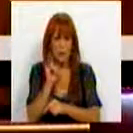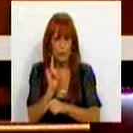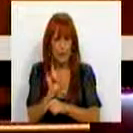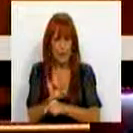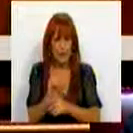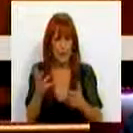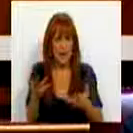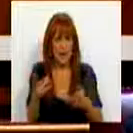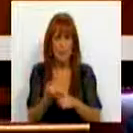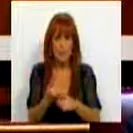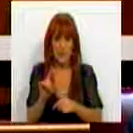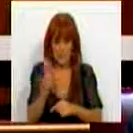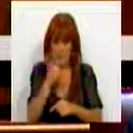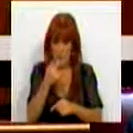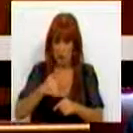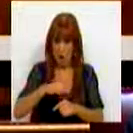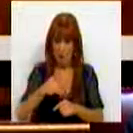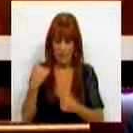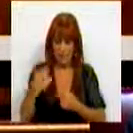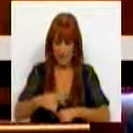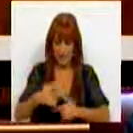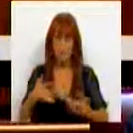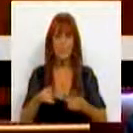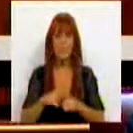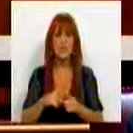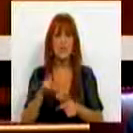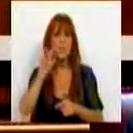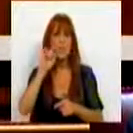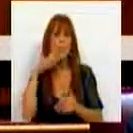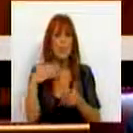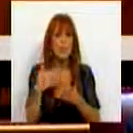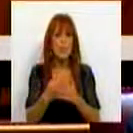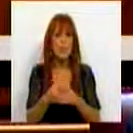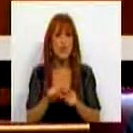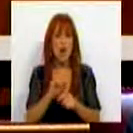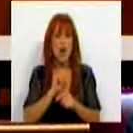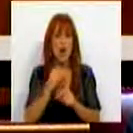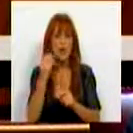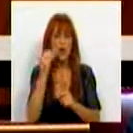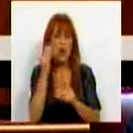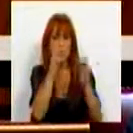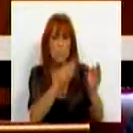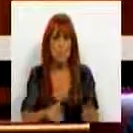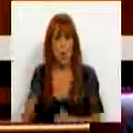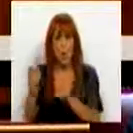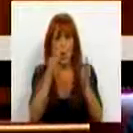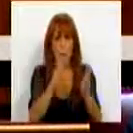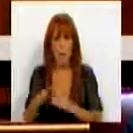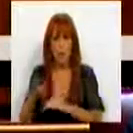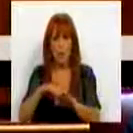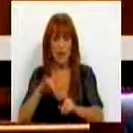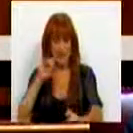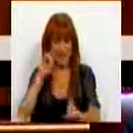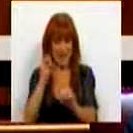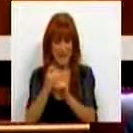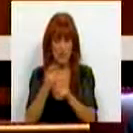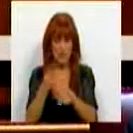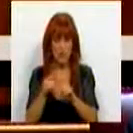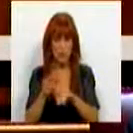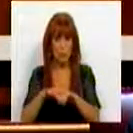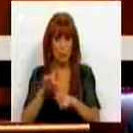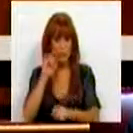fundamental. Porque se nós queremos ter uma proteção dos nossos modos de produção, na sua exigência